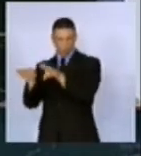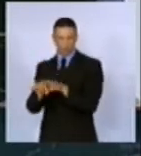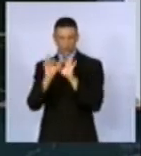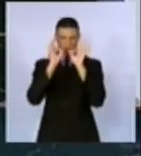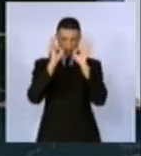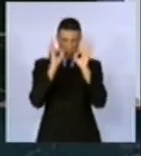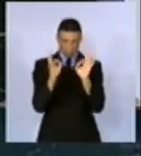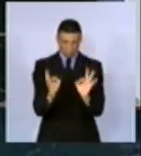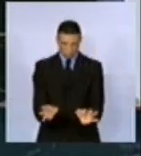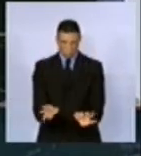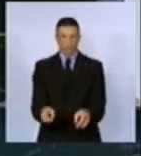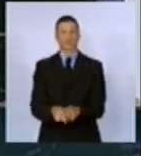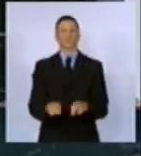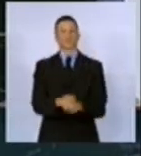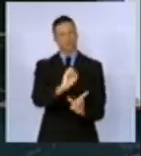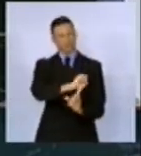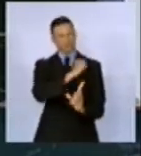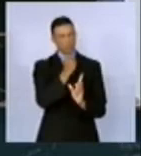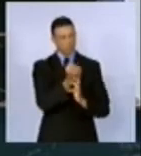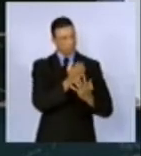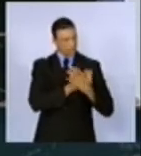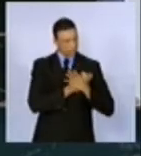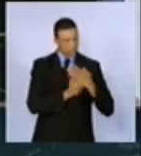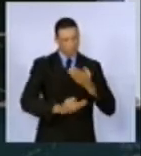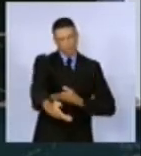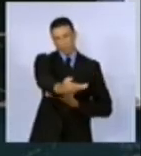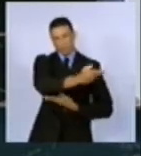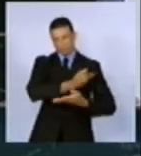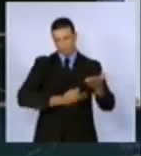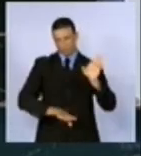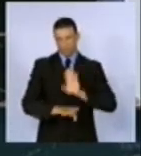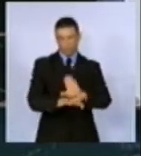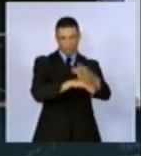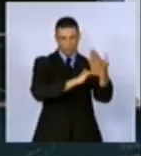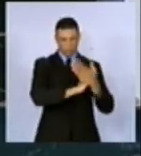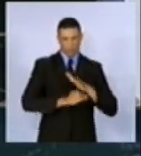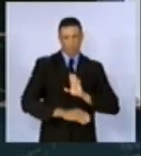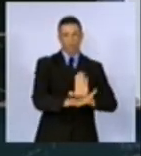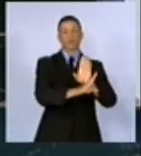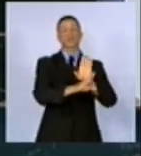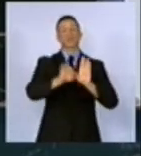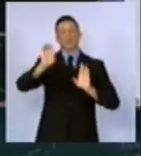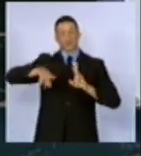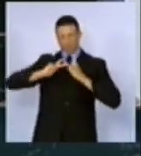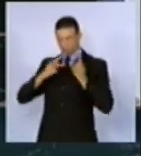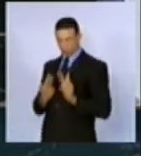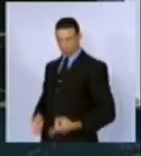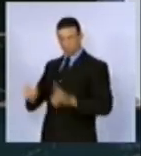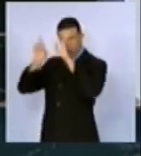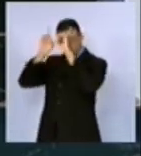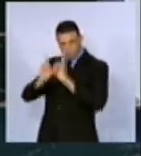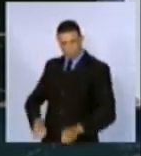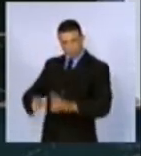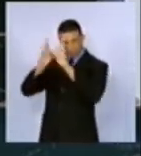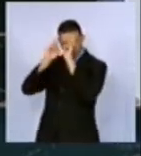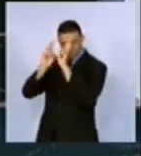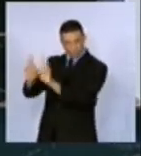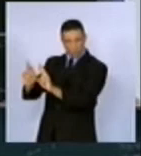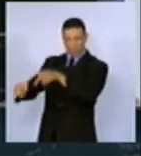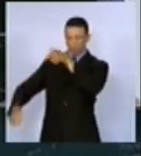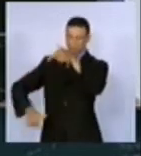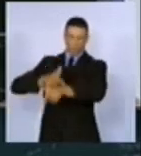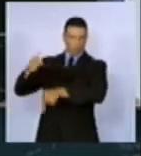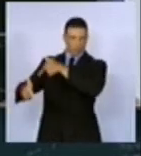uma sociedade solidária baseada na dignidade humana na valorização do trabalho humano